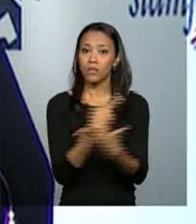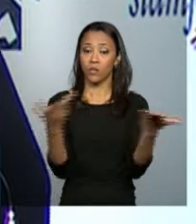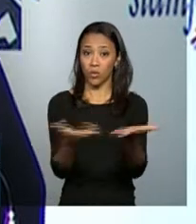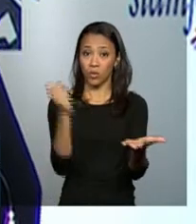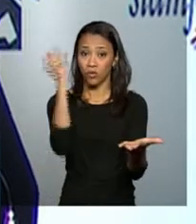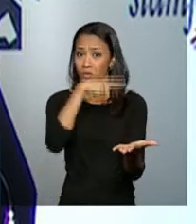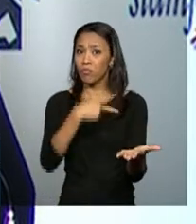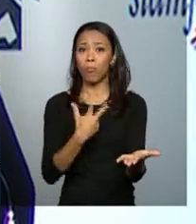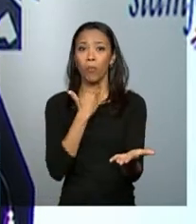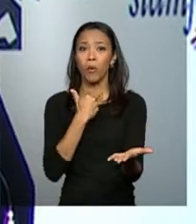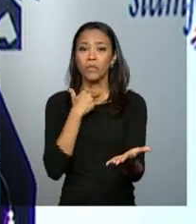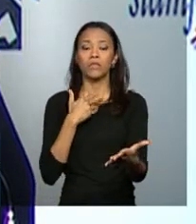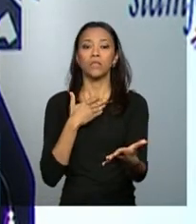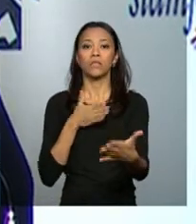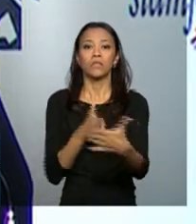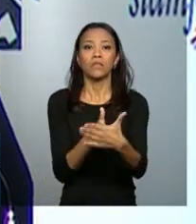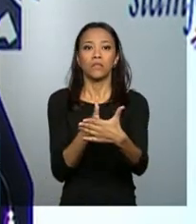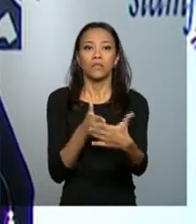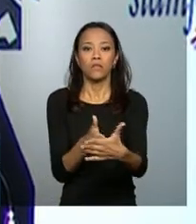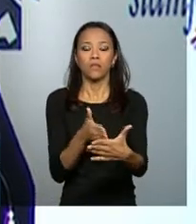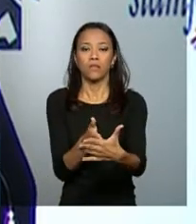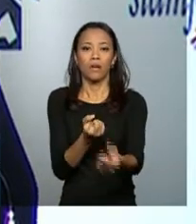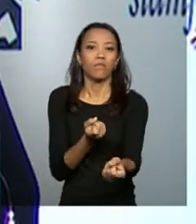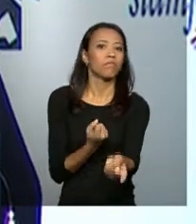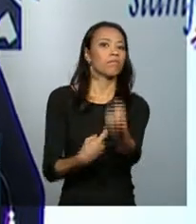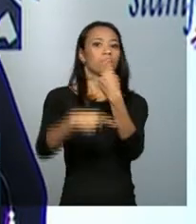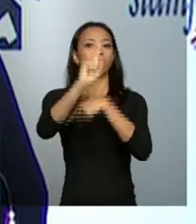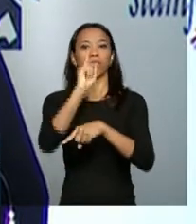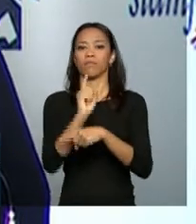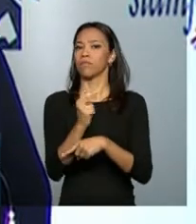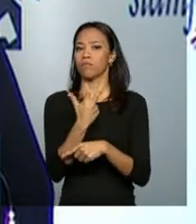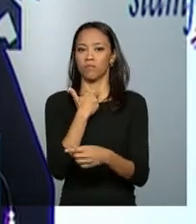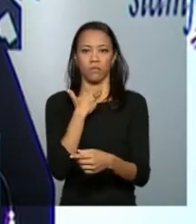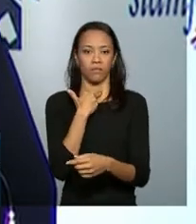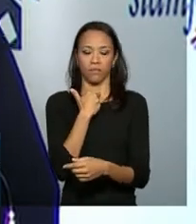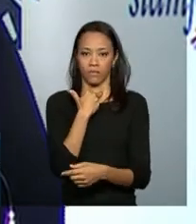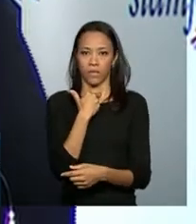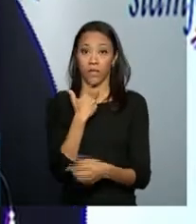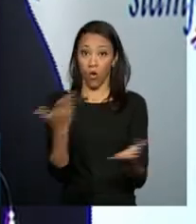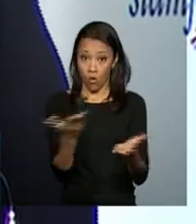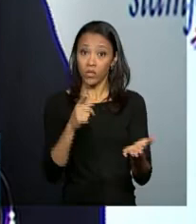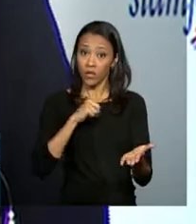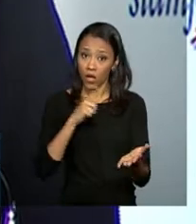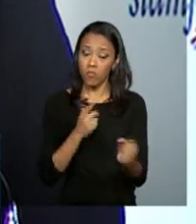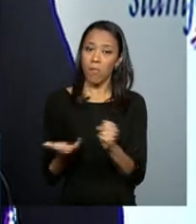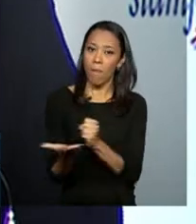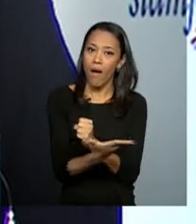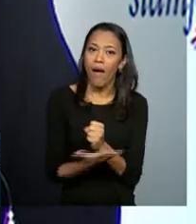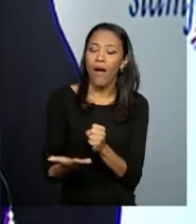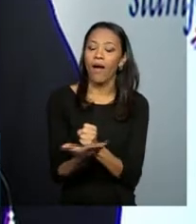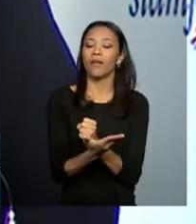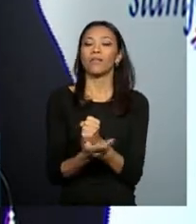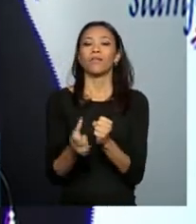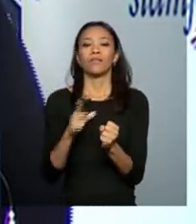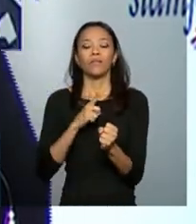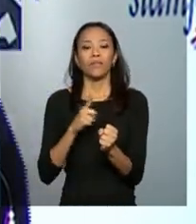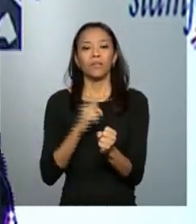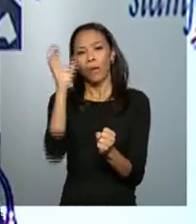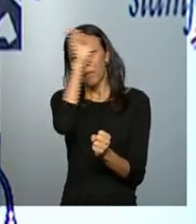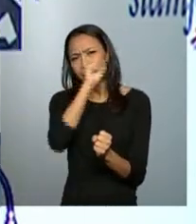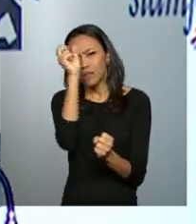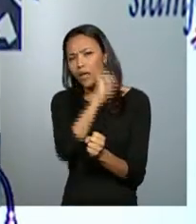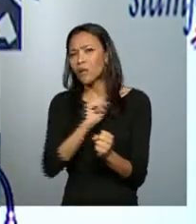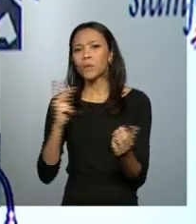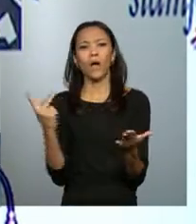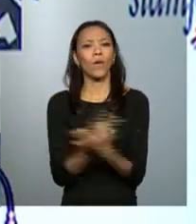avanços, nem tampouco obscurecer que temos hoje as bases, temos o aprendizado para ir